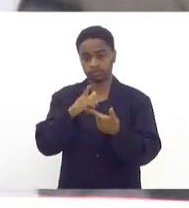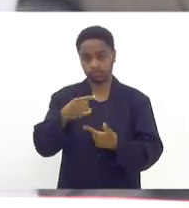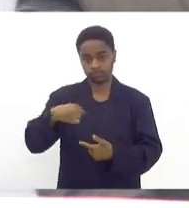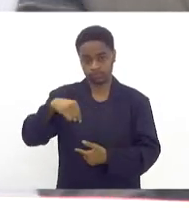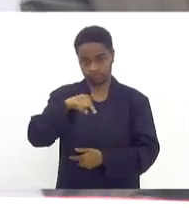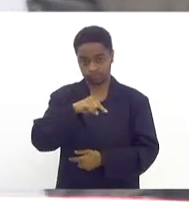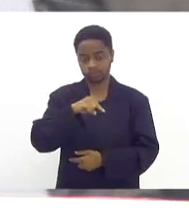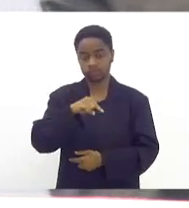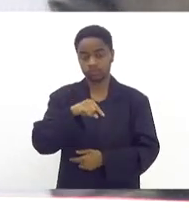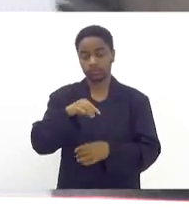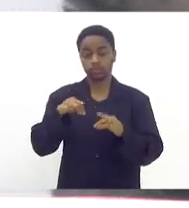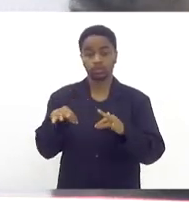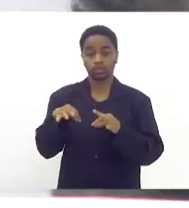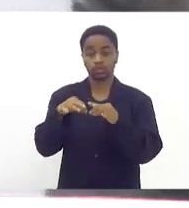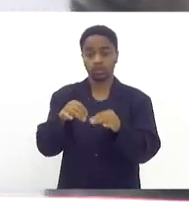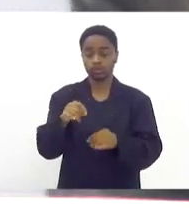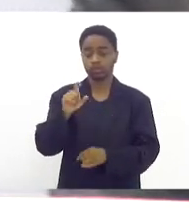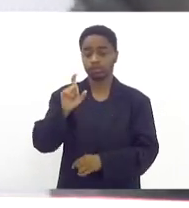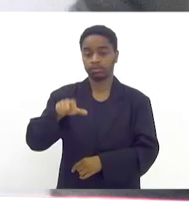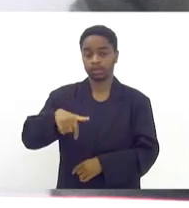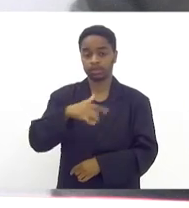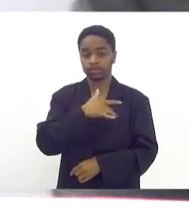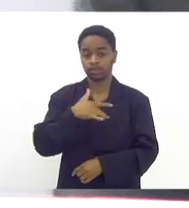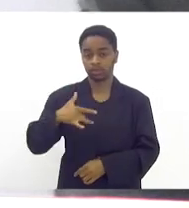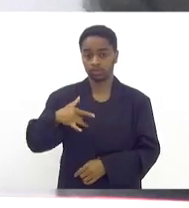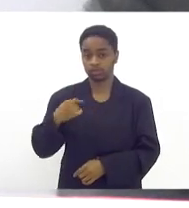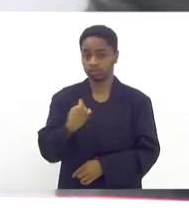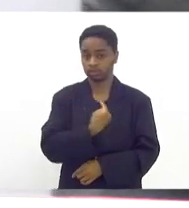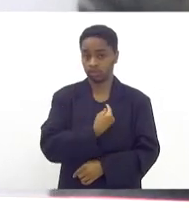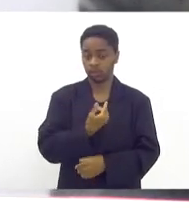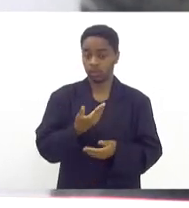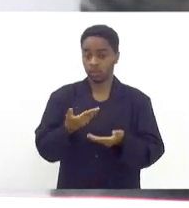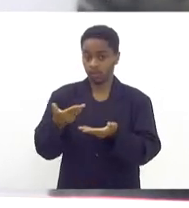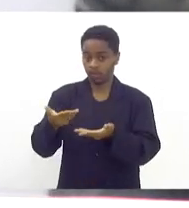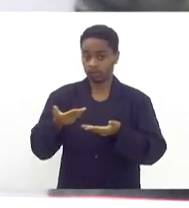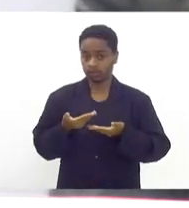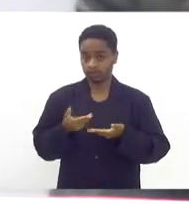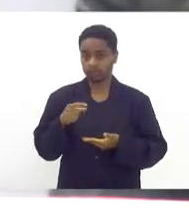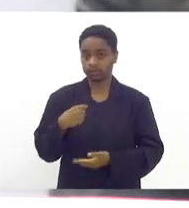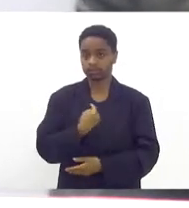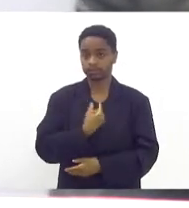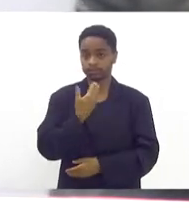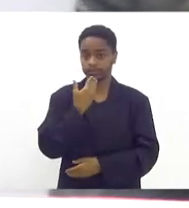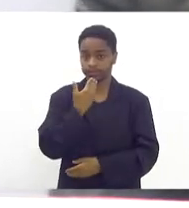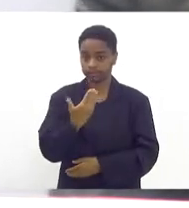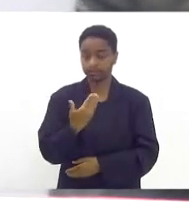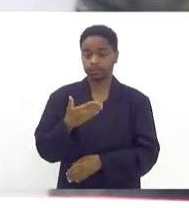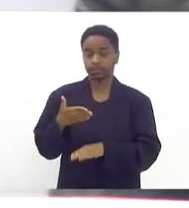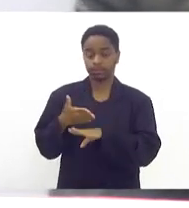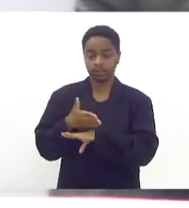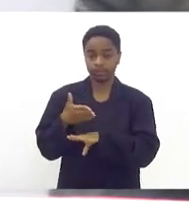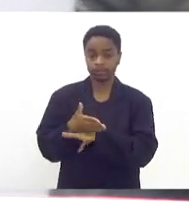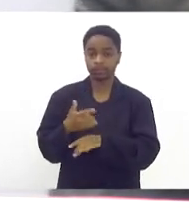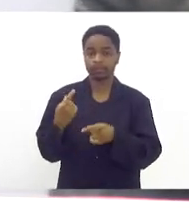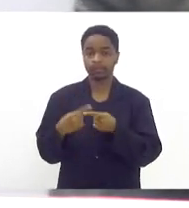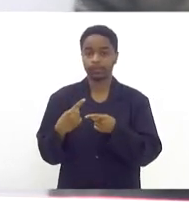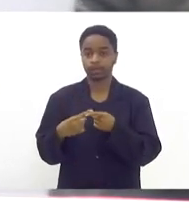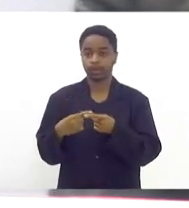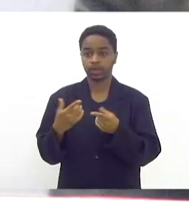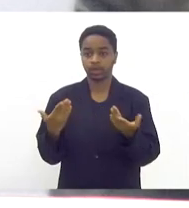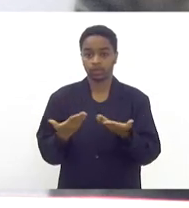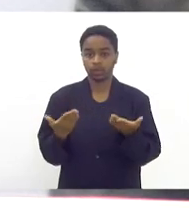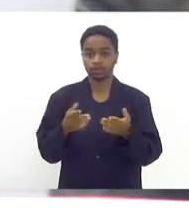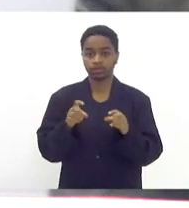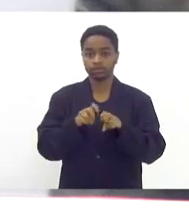agora todos os planos que nós convidamos gentilmente Pedimos que estivessem presentes porque esta é uma mesa